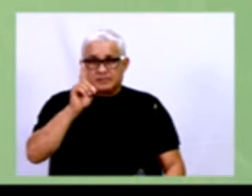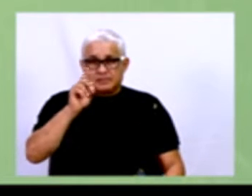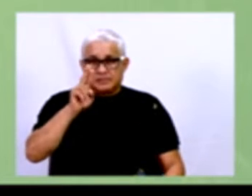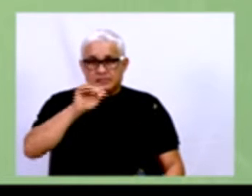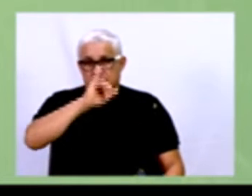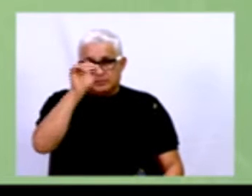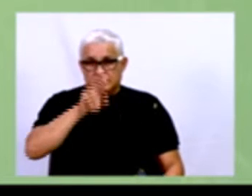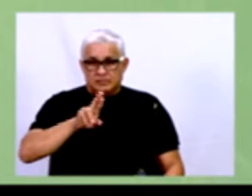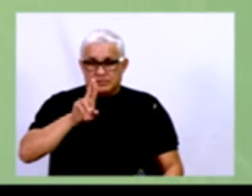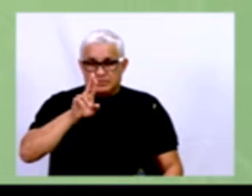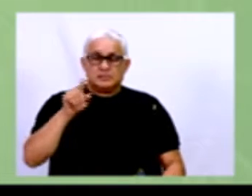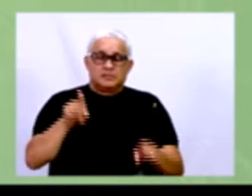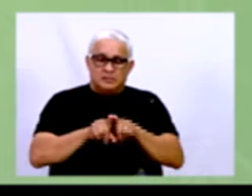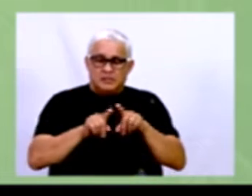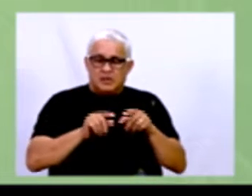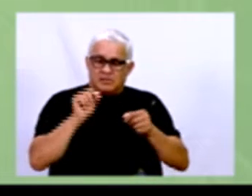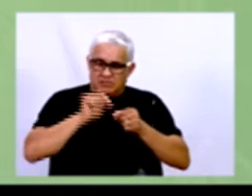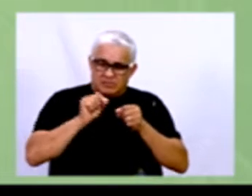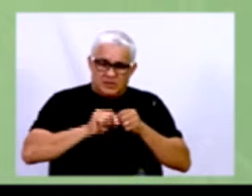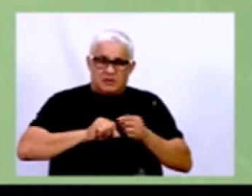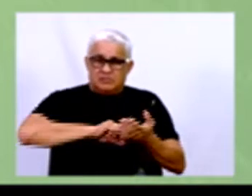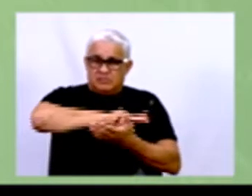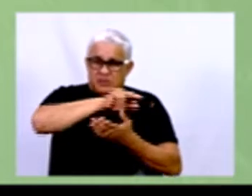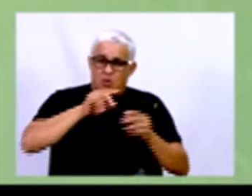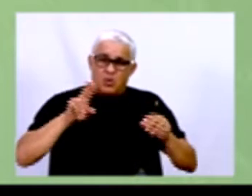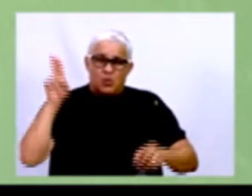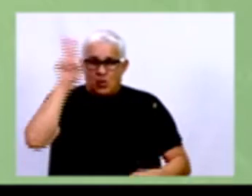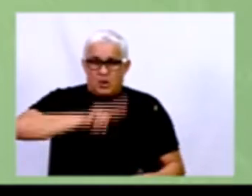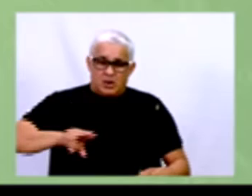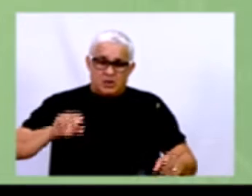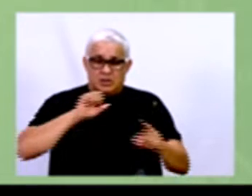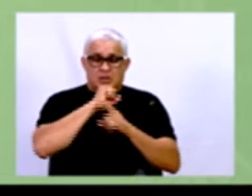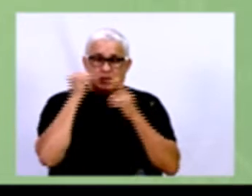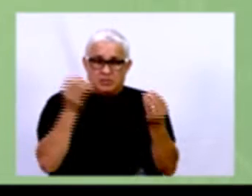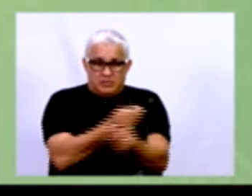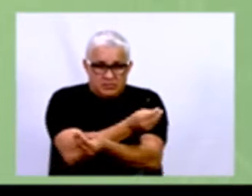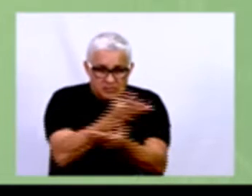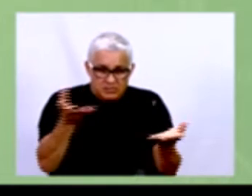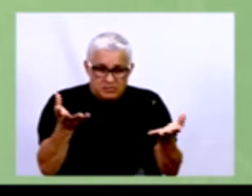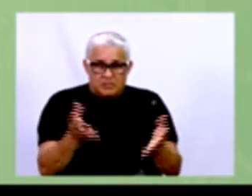e serviços úteis à sociedade. Então,